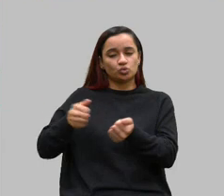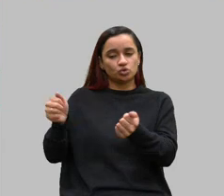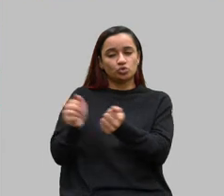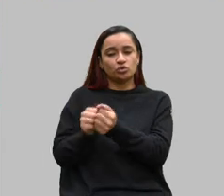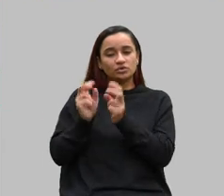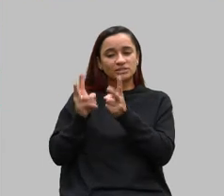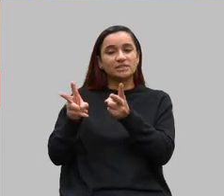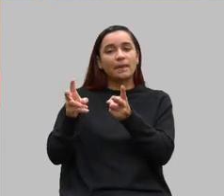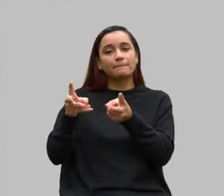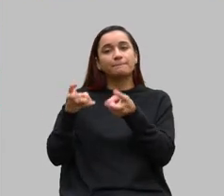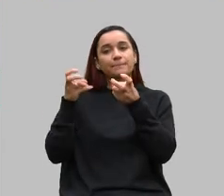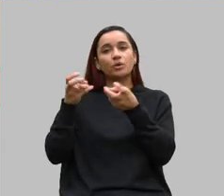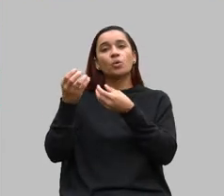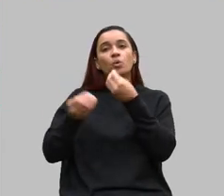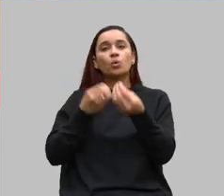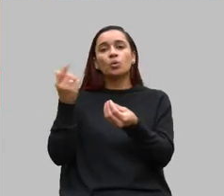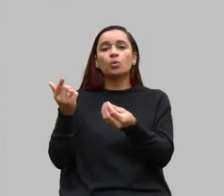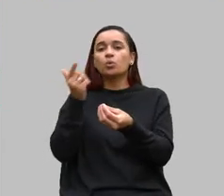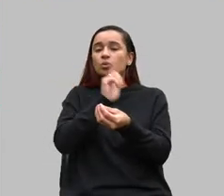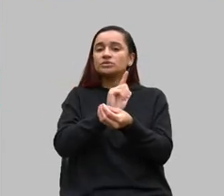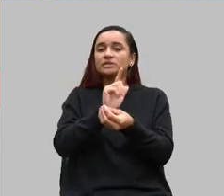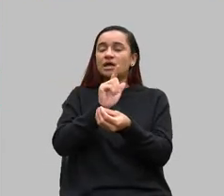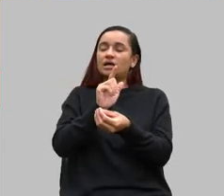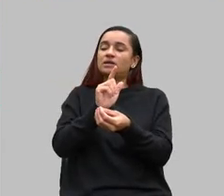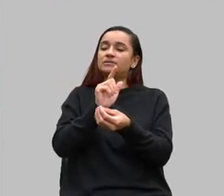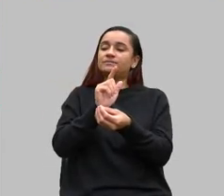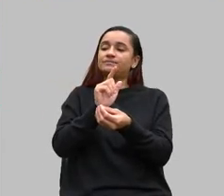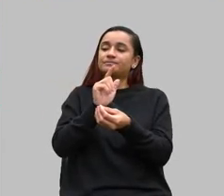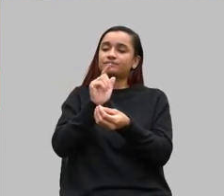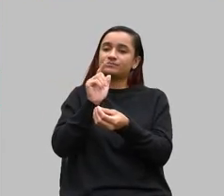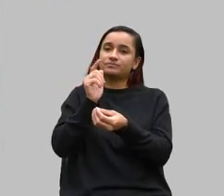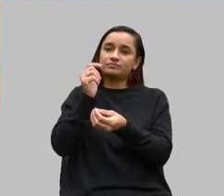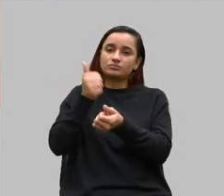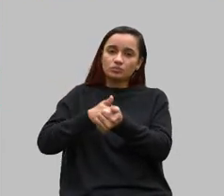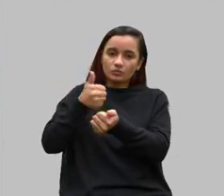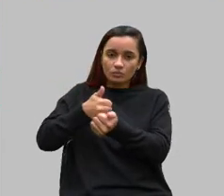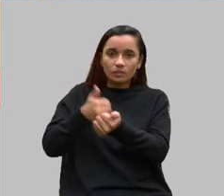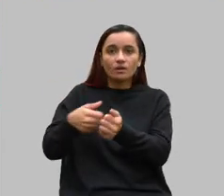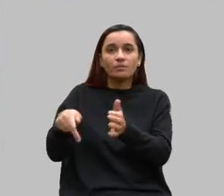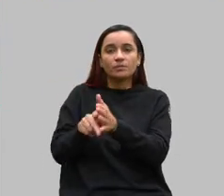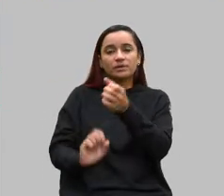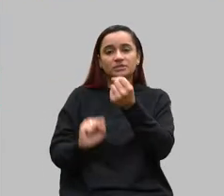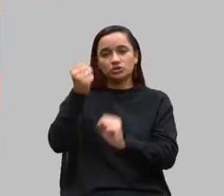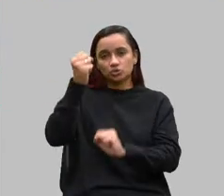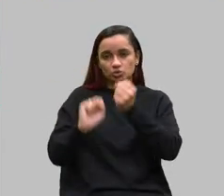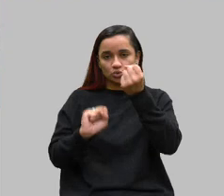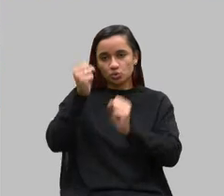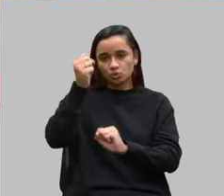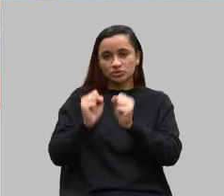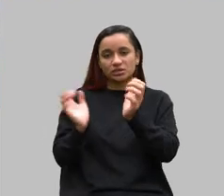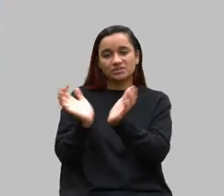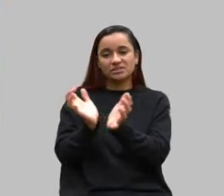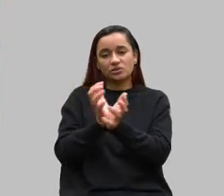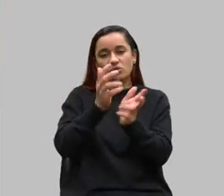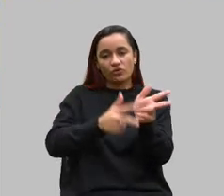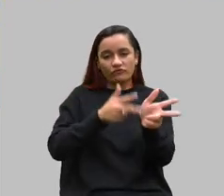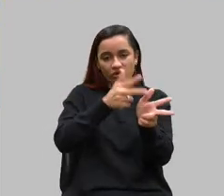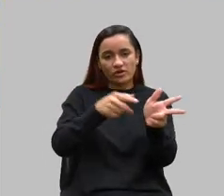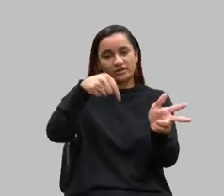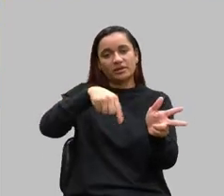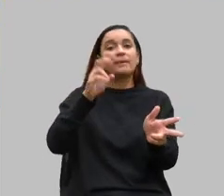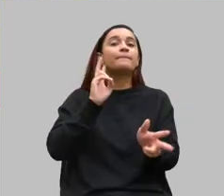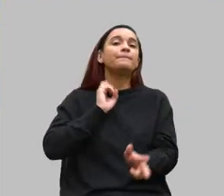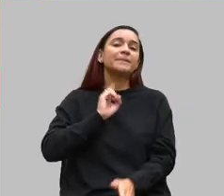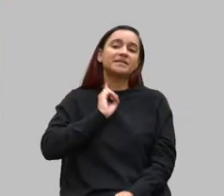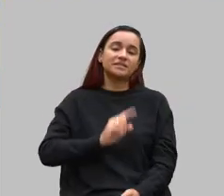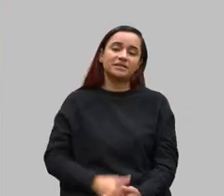Resgate Principalmente e também da da do incremento da indústria e do Setor Ferroviário Minas Gerais